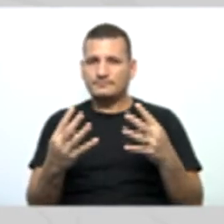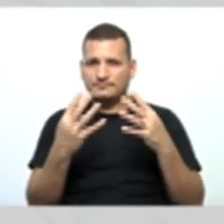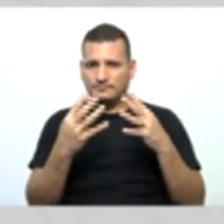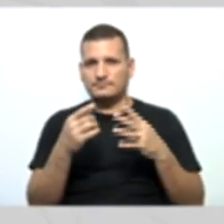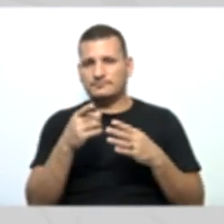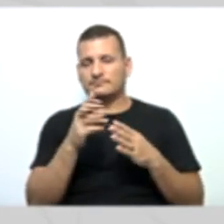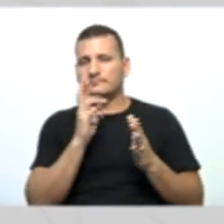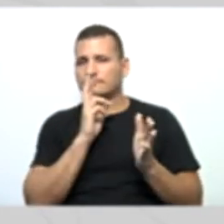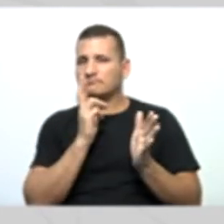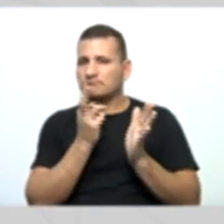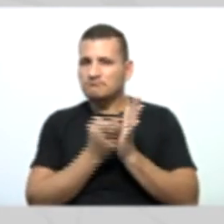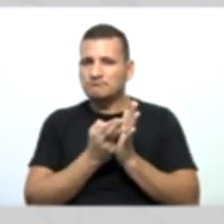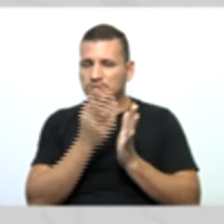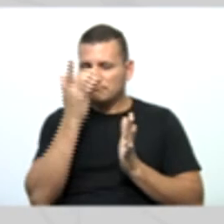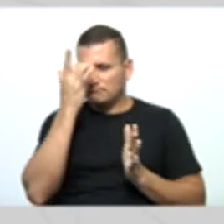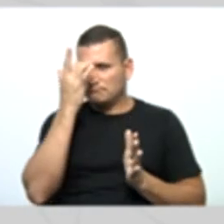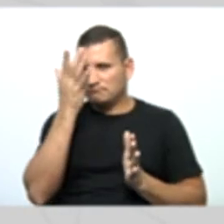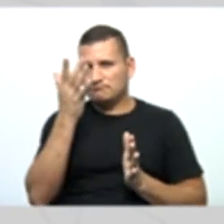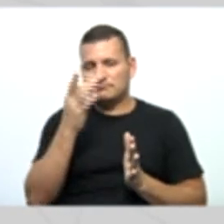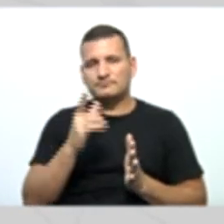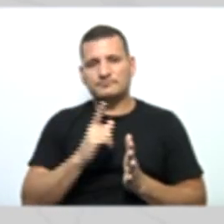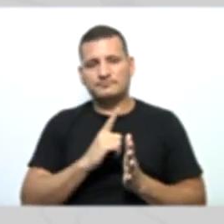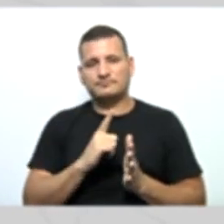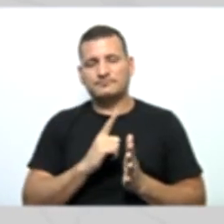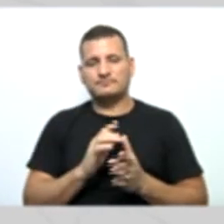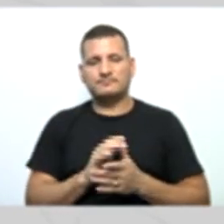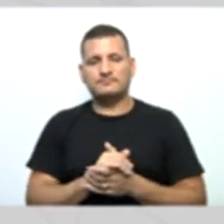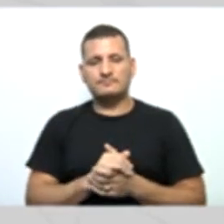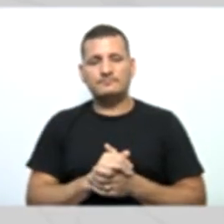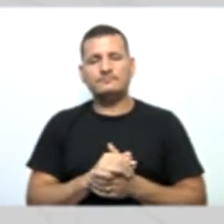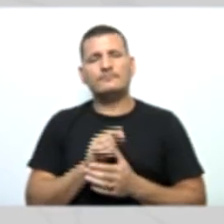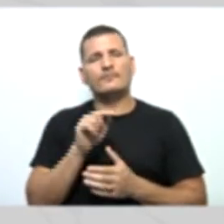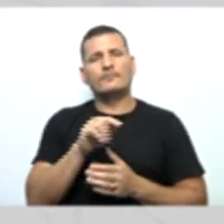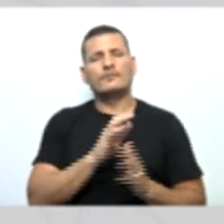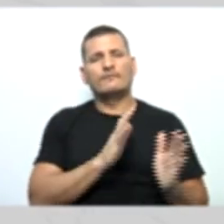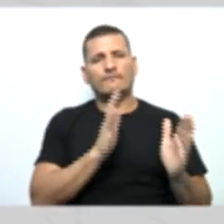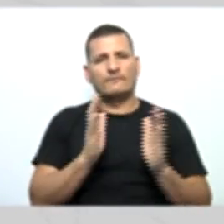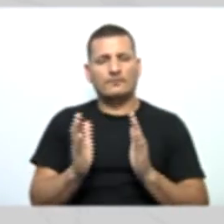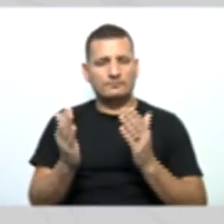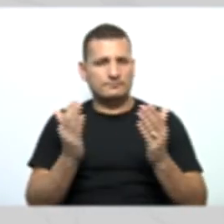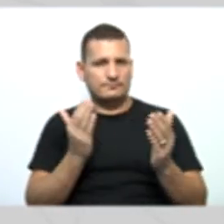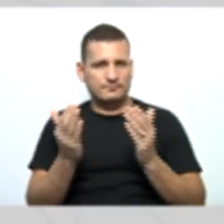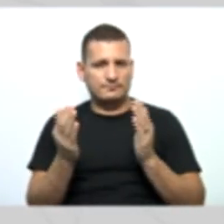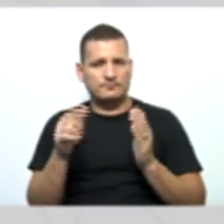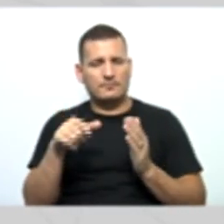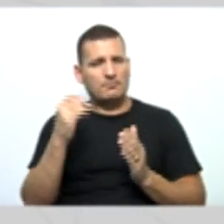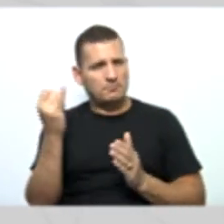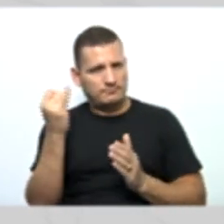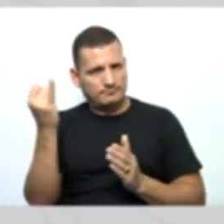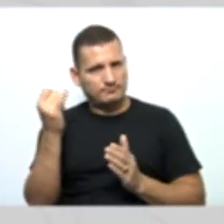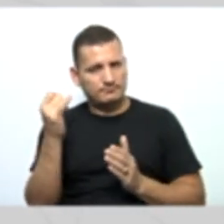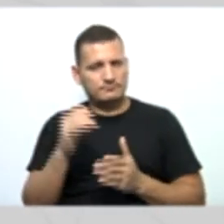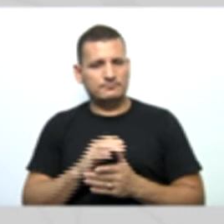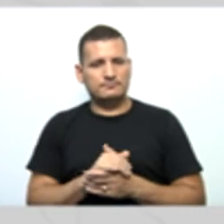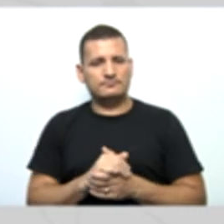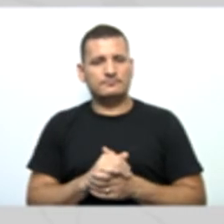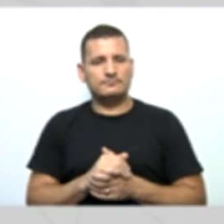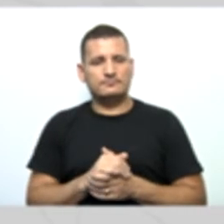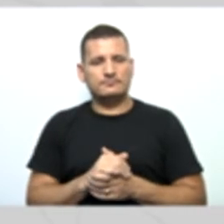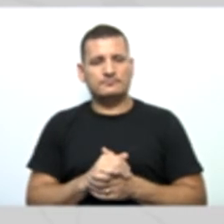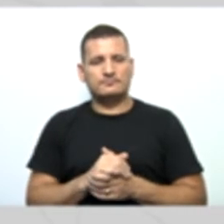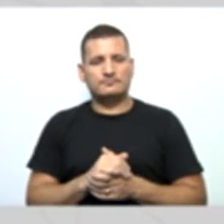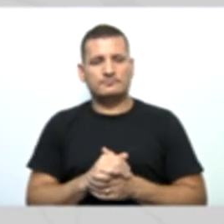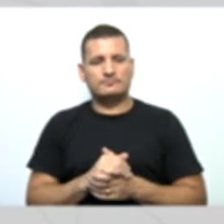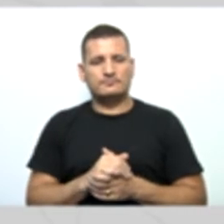vai responder facilmente. Então assim, ó, essa fase de análise aí, ó, ela é importante?